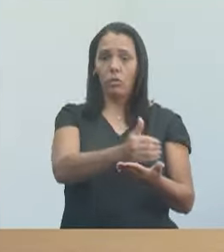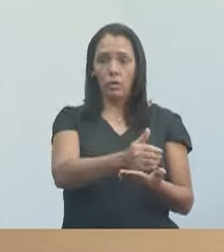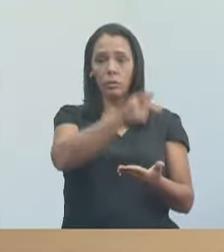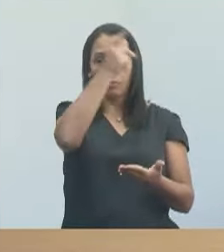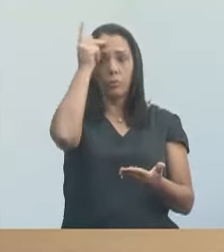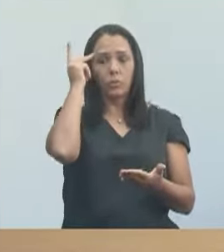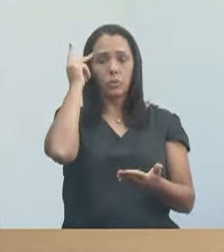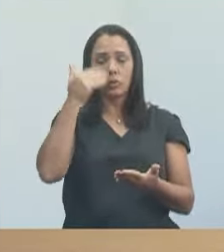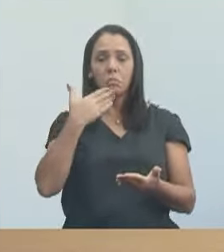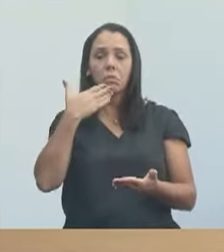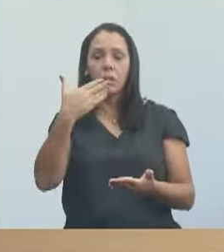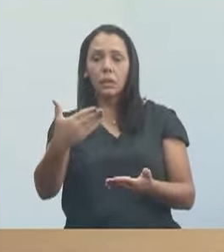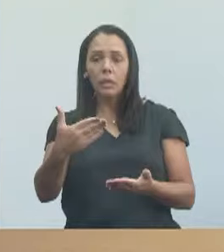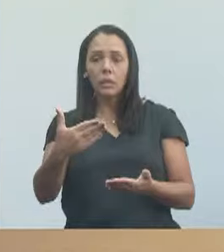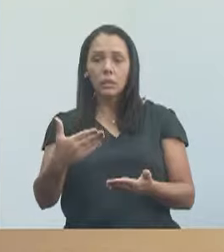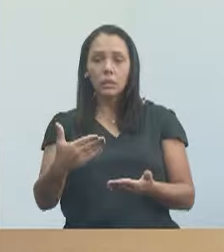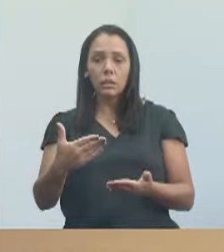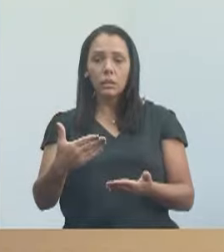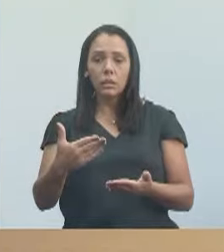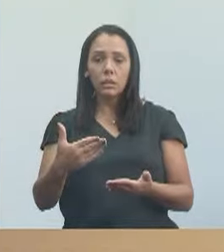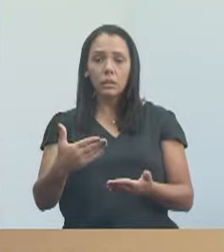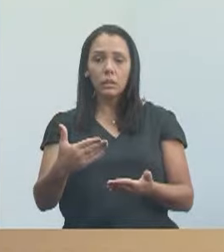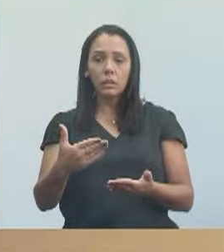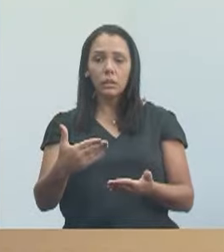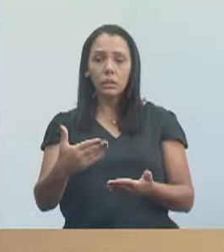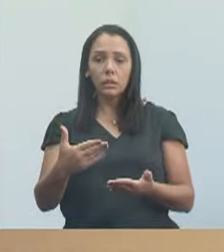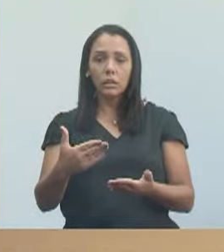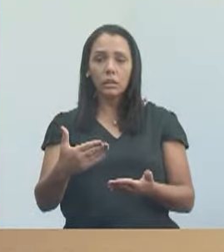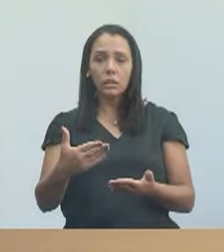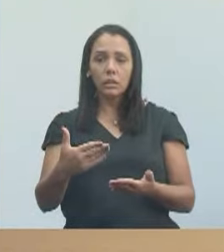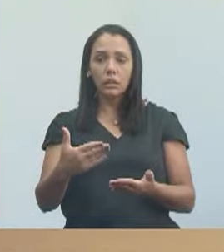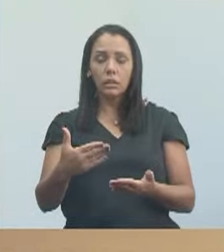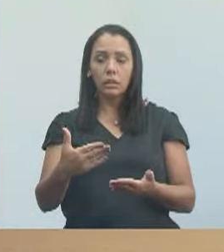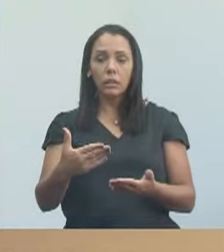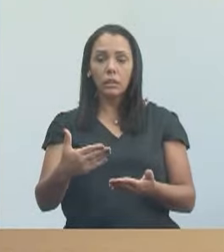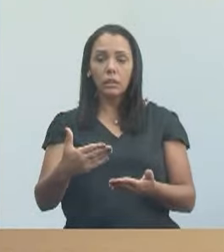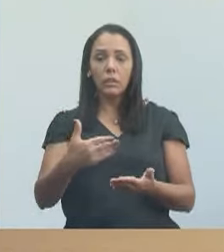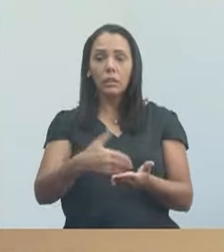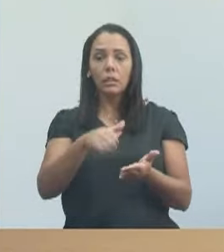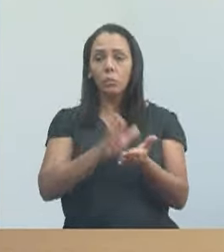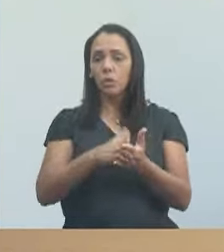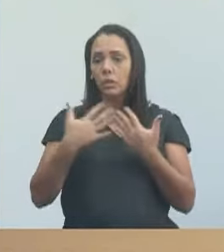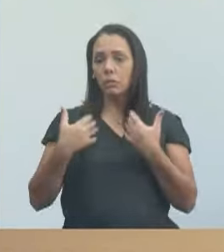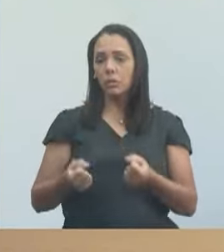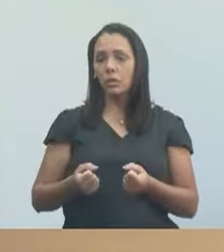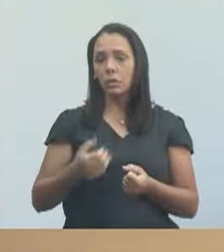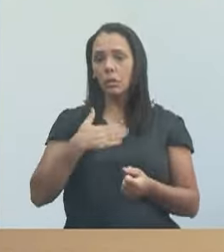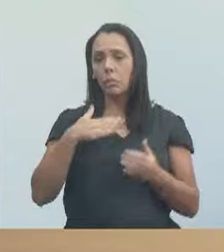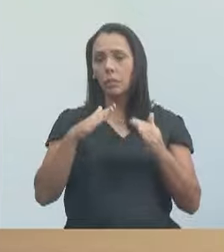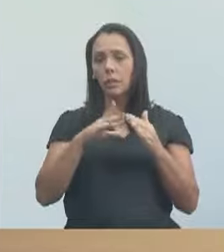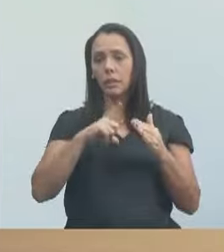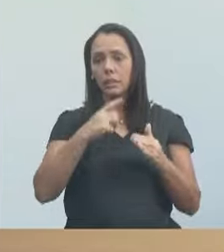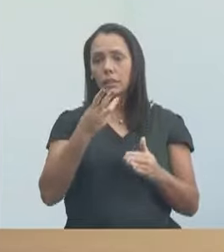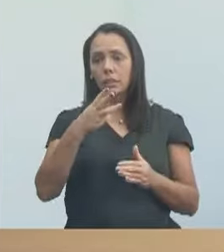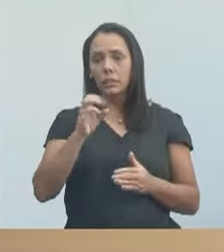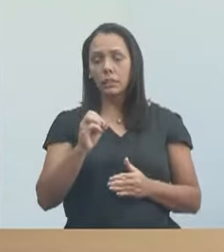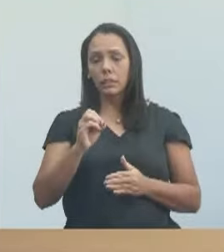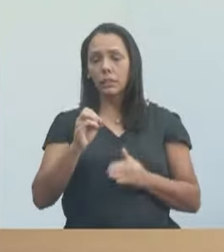para cima da gente para recolher. E a gente é indiciada por maus tratos. Quantos animais tem na sua casa? 30.